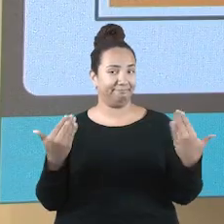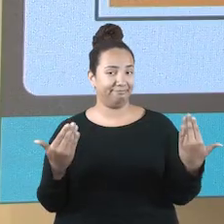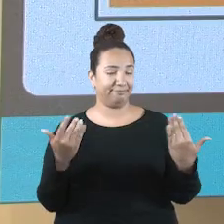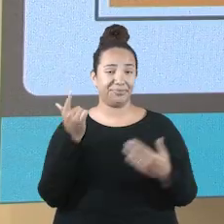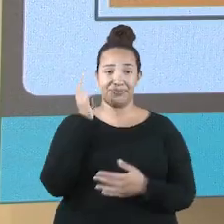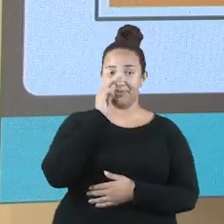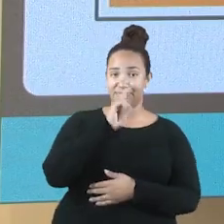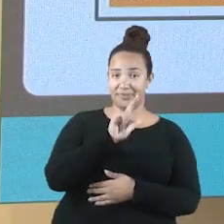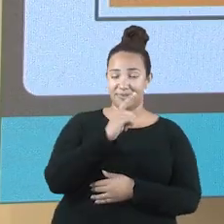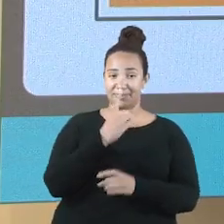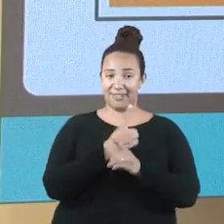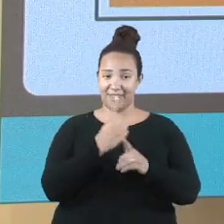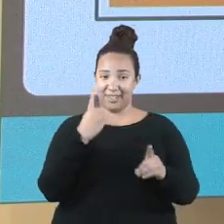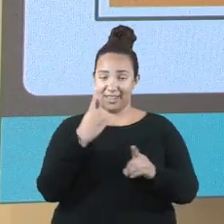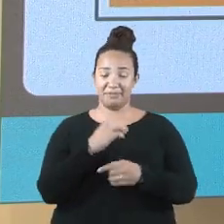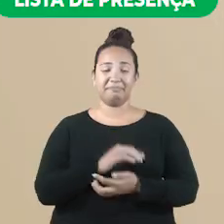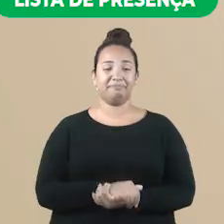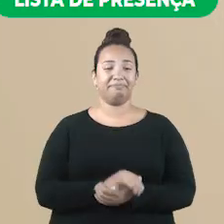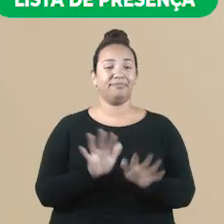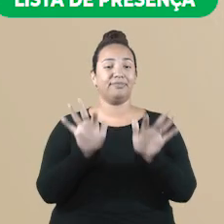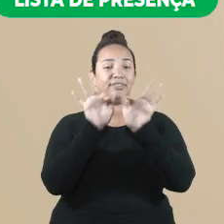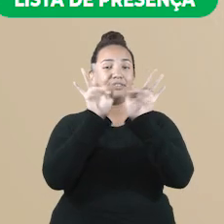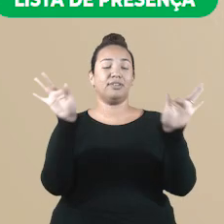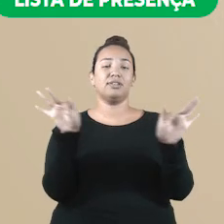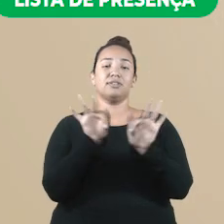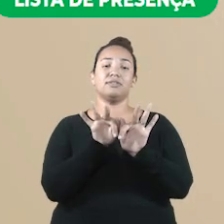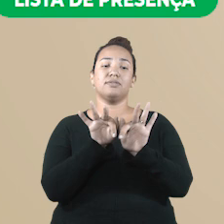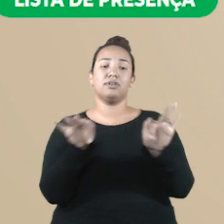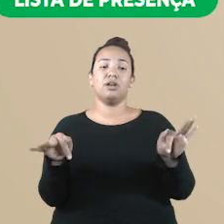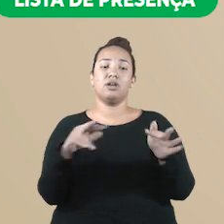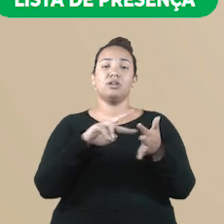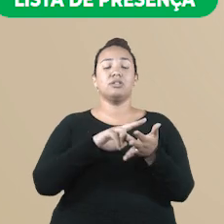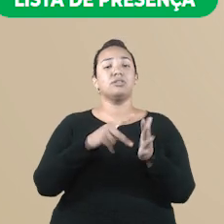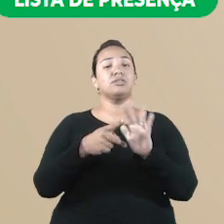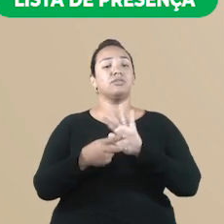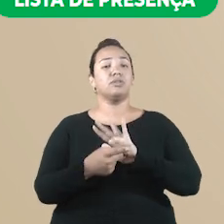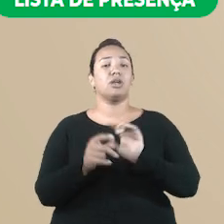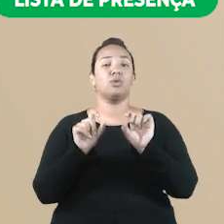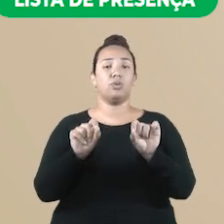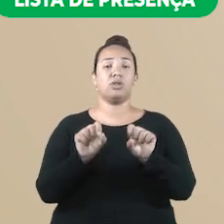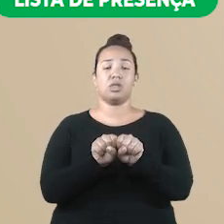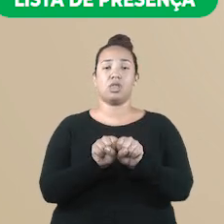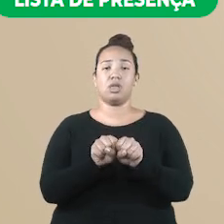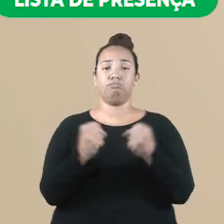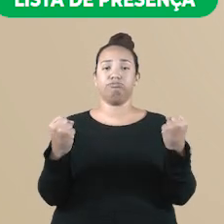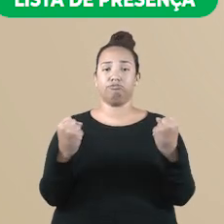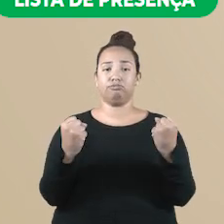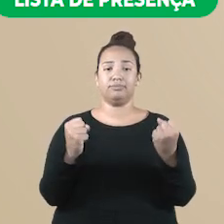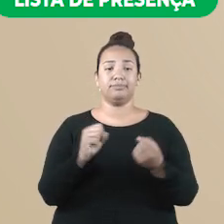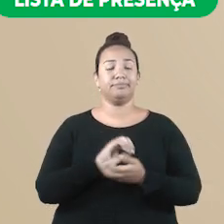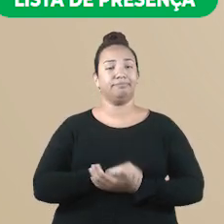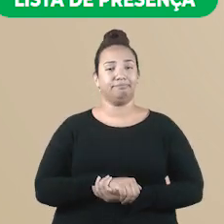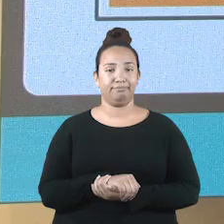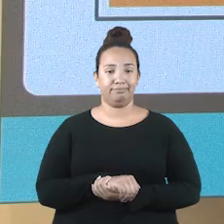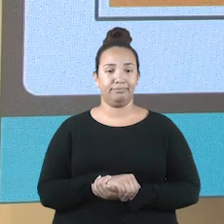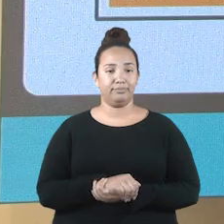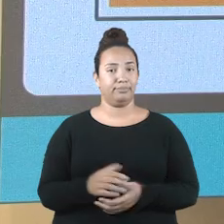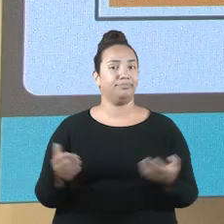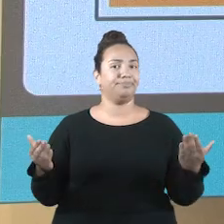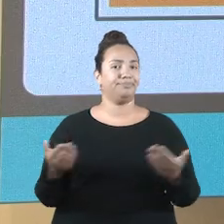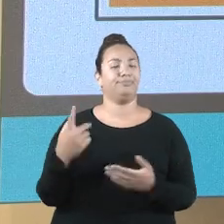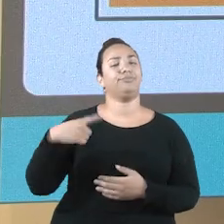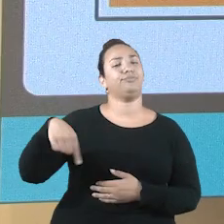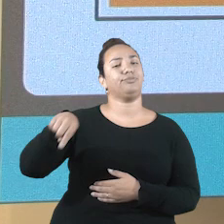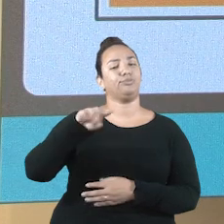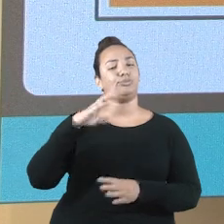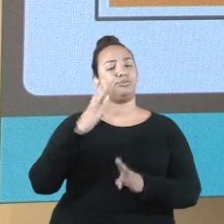E aí, conseguiu descobrir? Nessas frases, o significado de pocar é quebrar. Agora